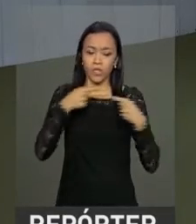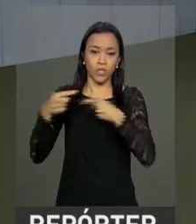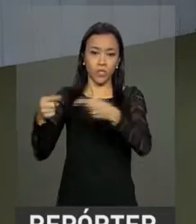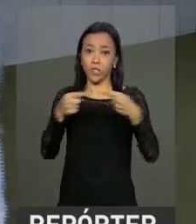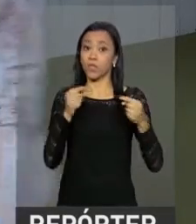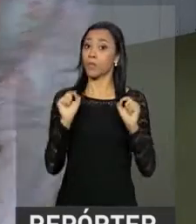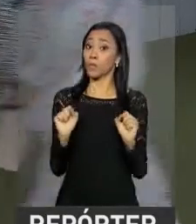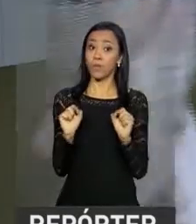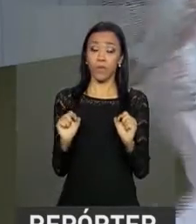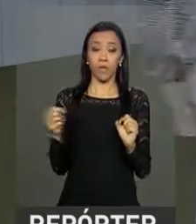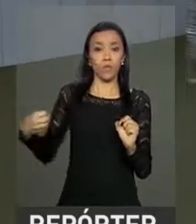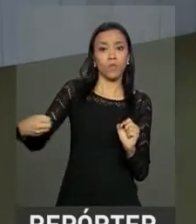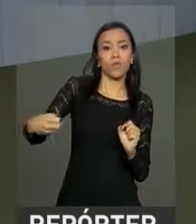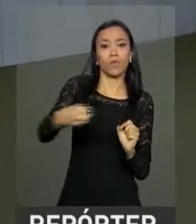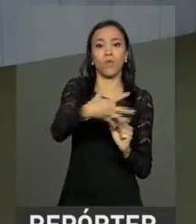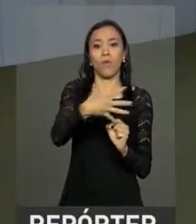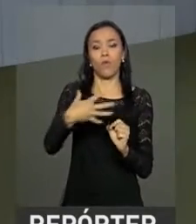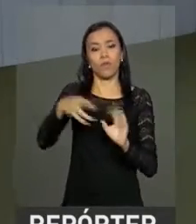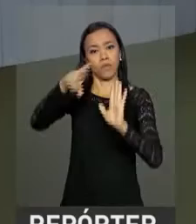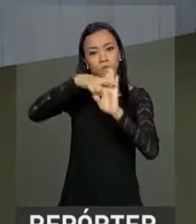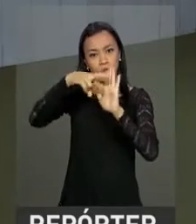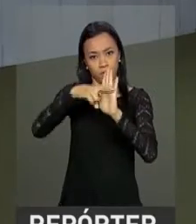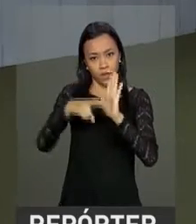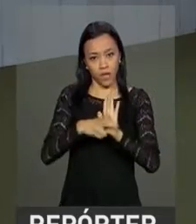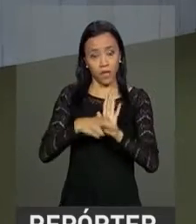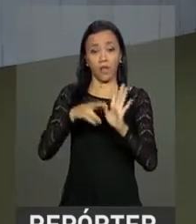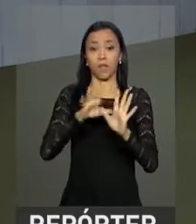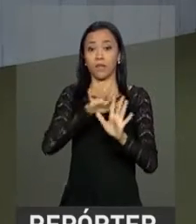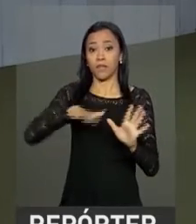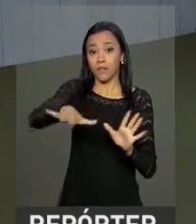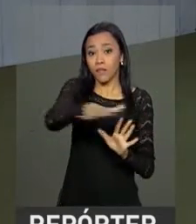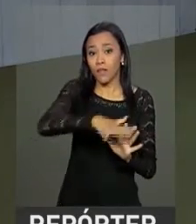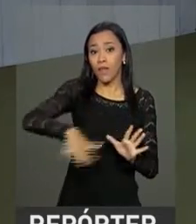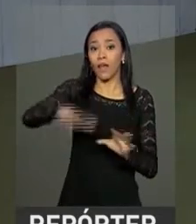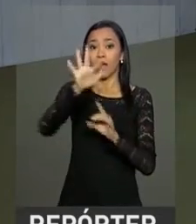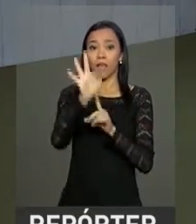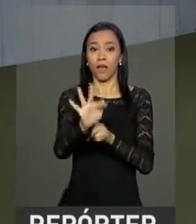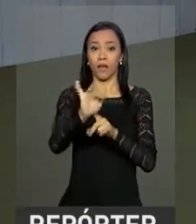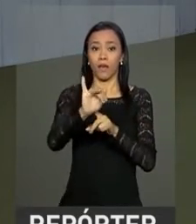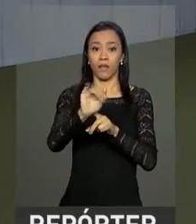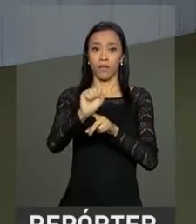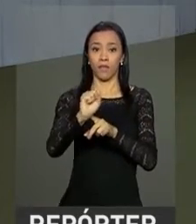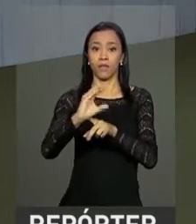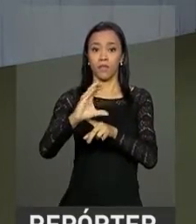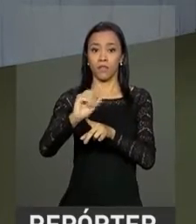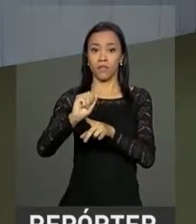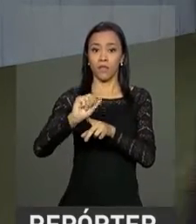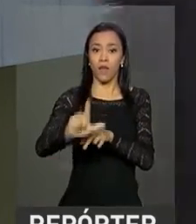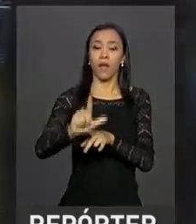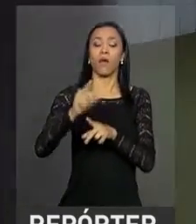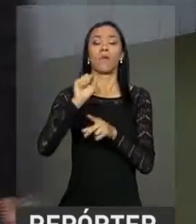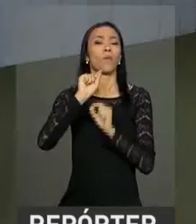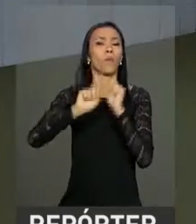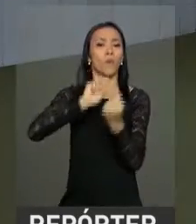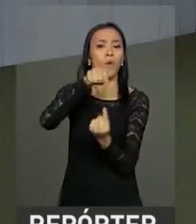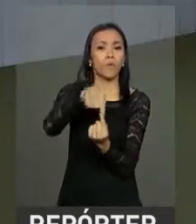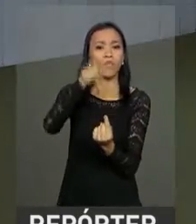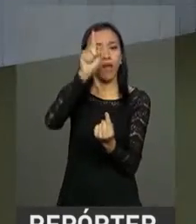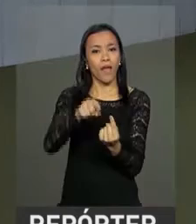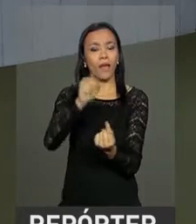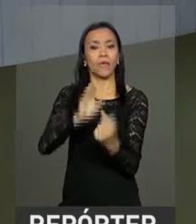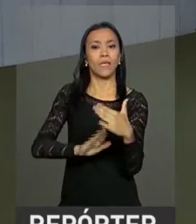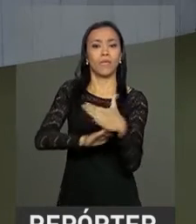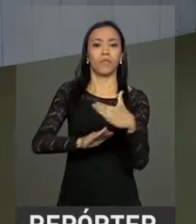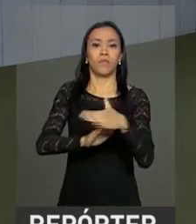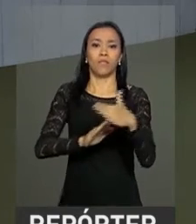é o novo o chamado novo regime fiscal que essa proposta de emenda à constituição que prevê o estabelecimento de